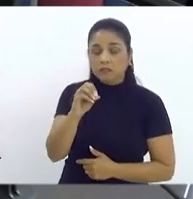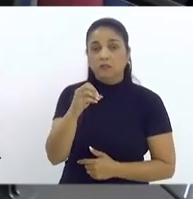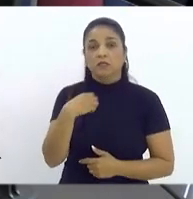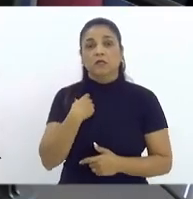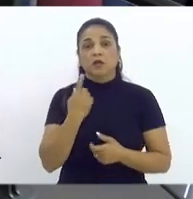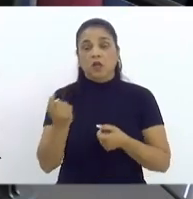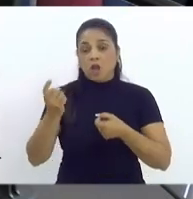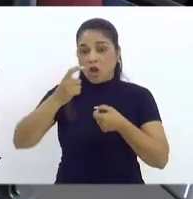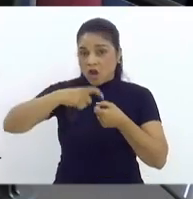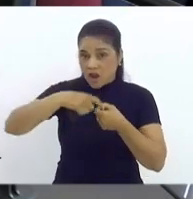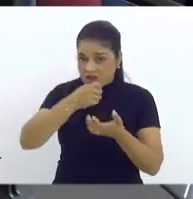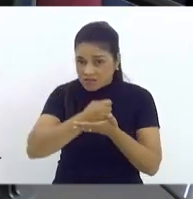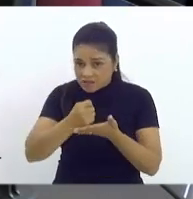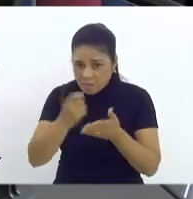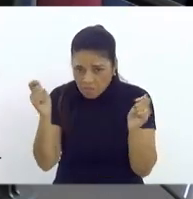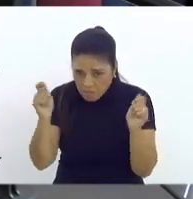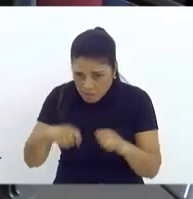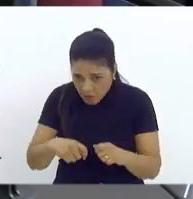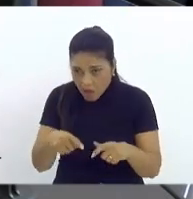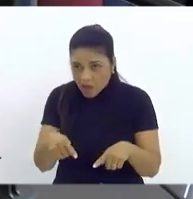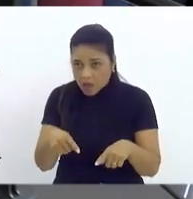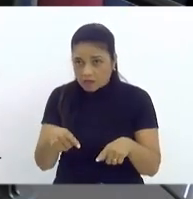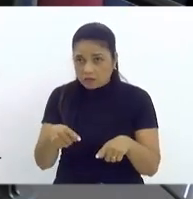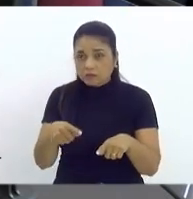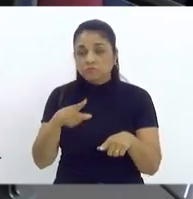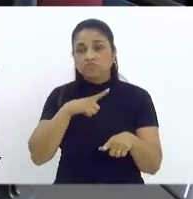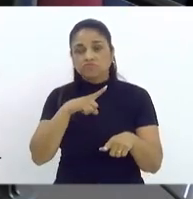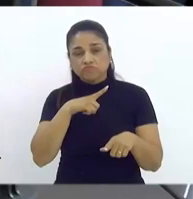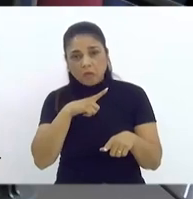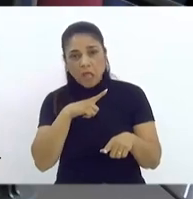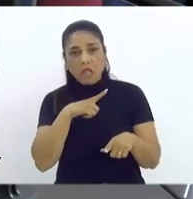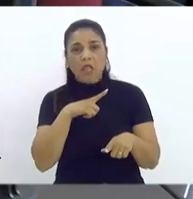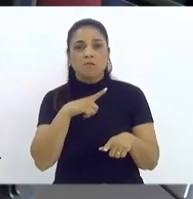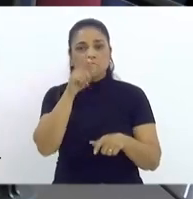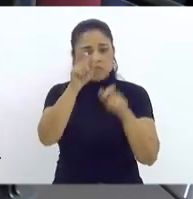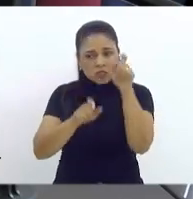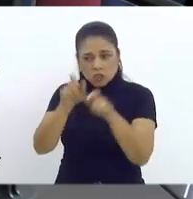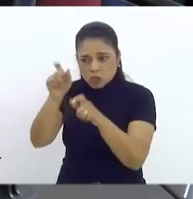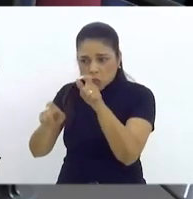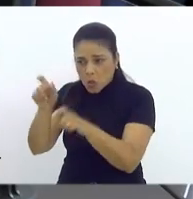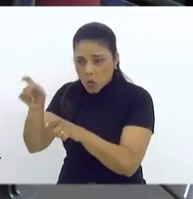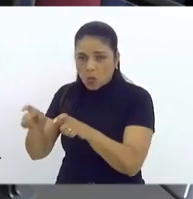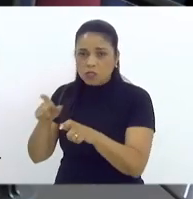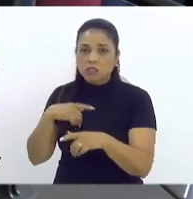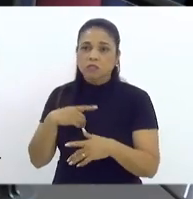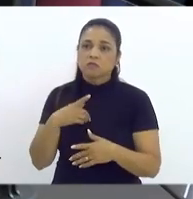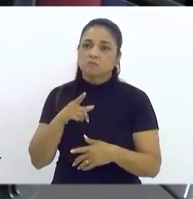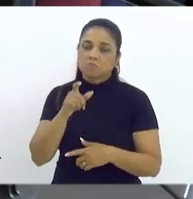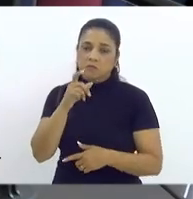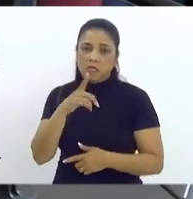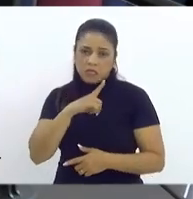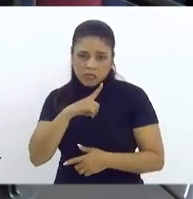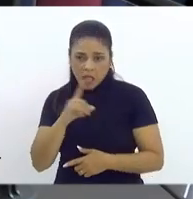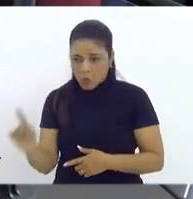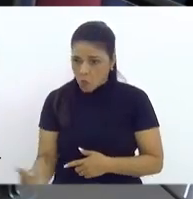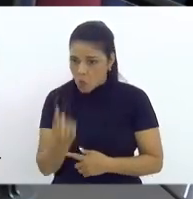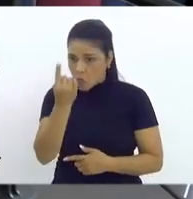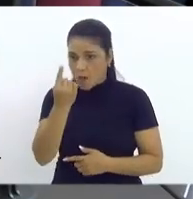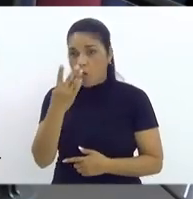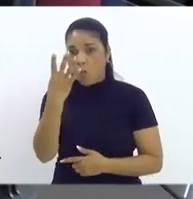dessa forma, se tem várias pessoas que têm 30, 40 postos para não virar um monopólio.